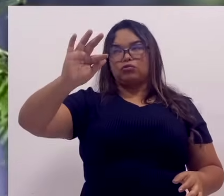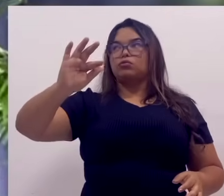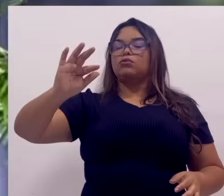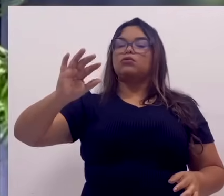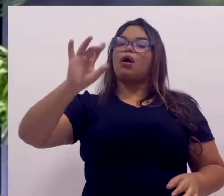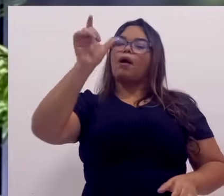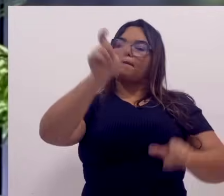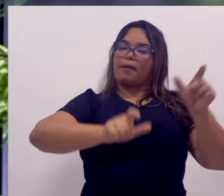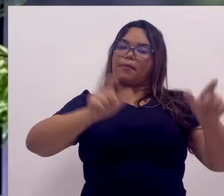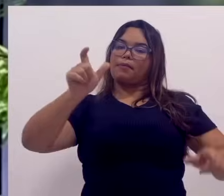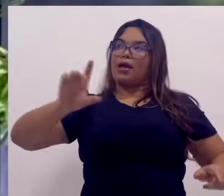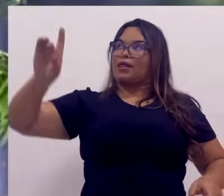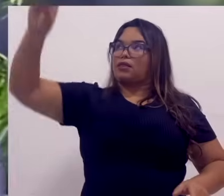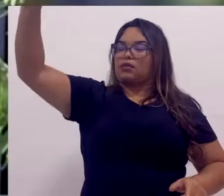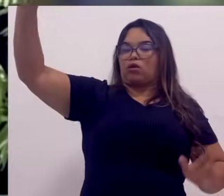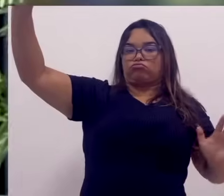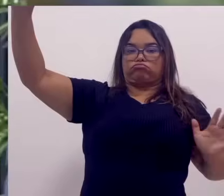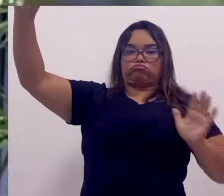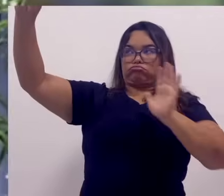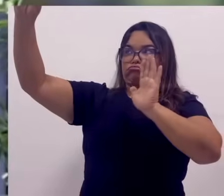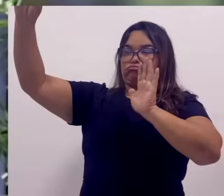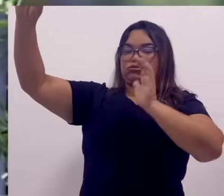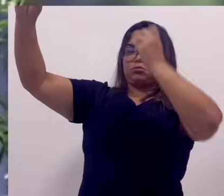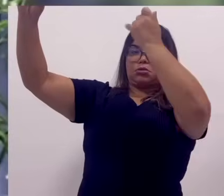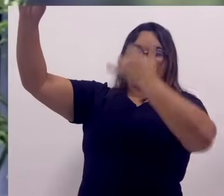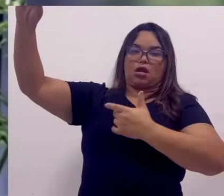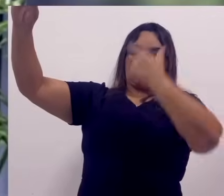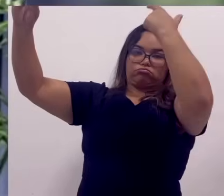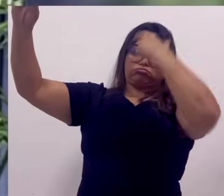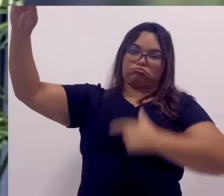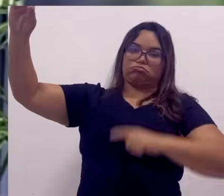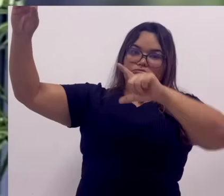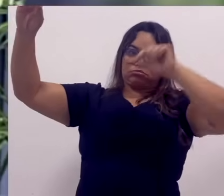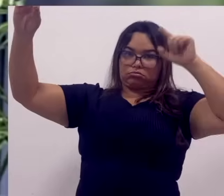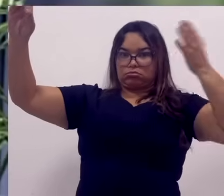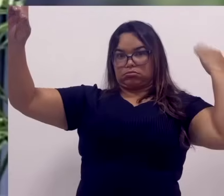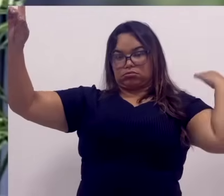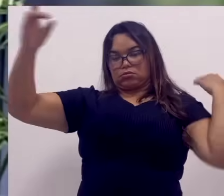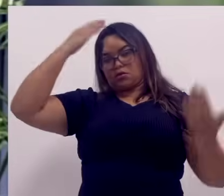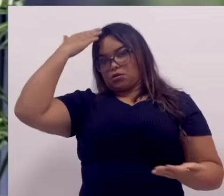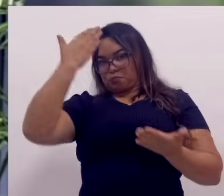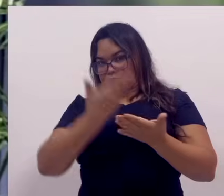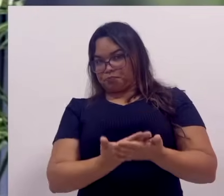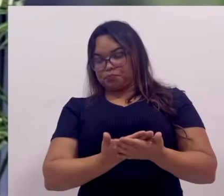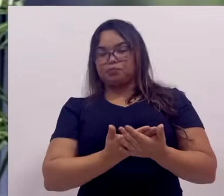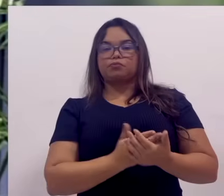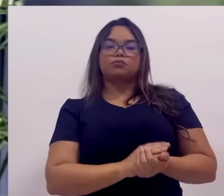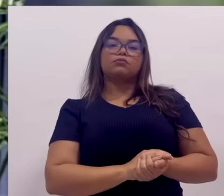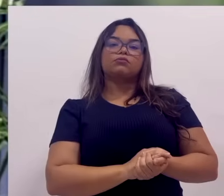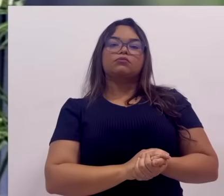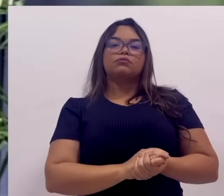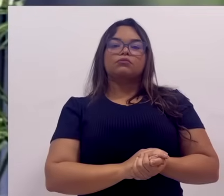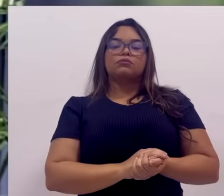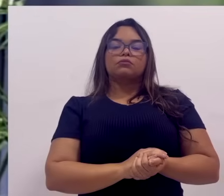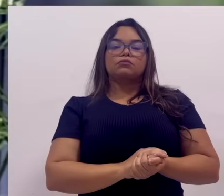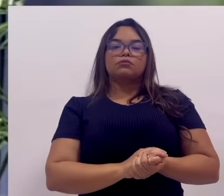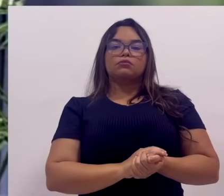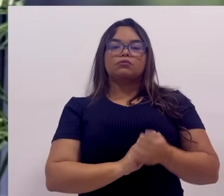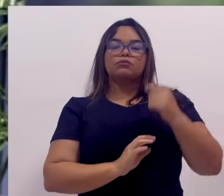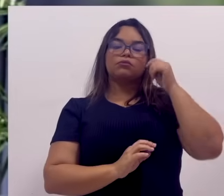individualmente temos que comparecer diante de Deus um dia e dar um informe do que fizemos e do que